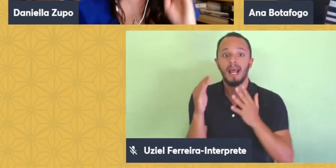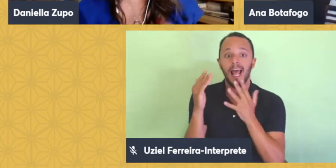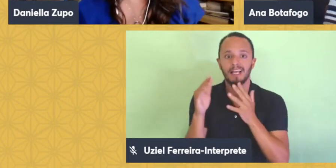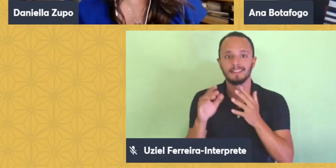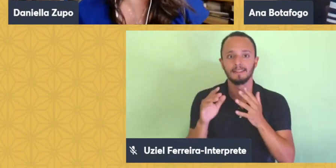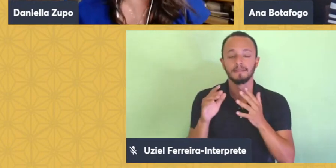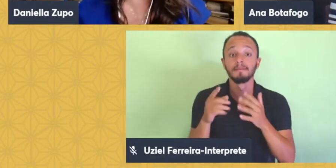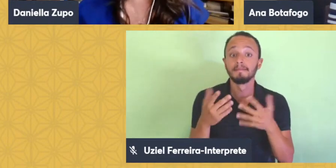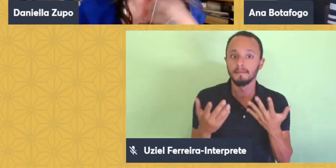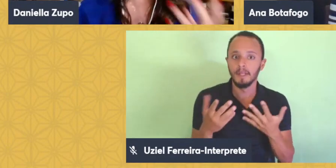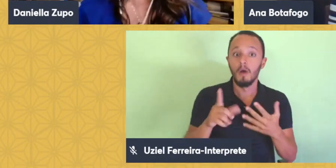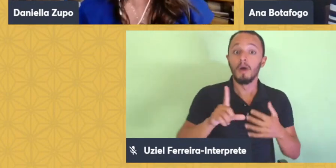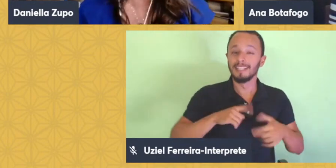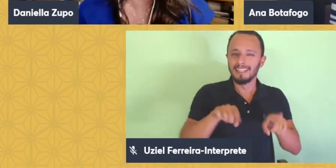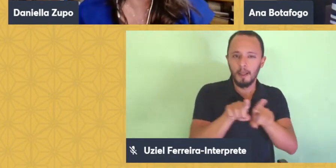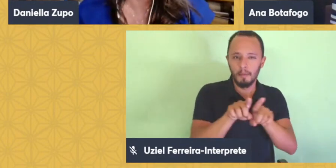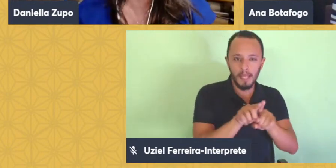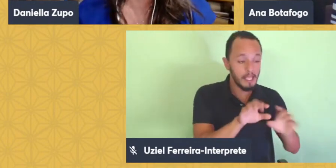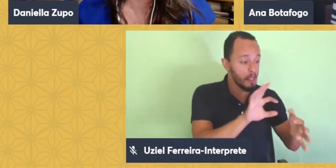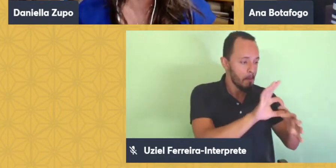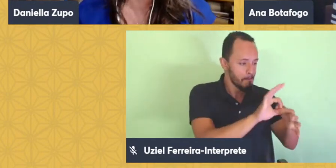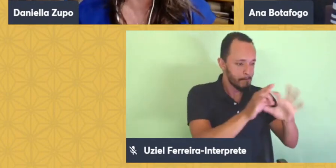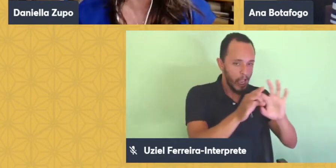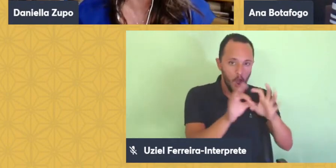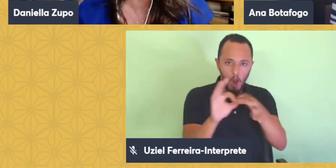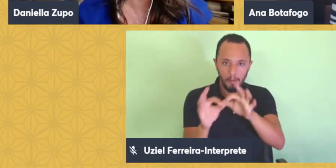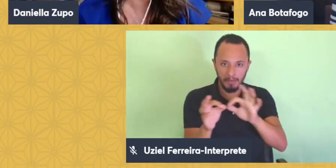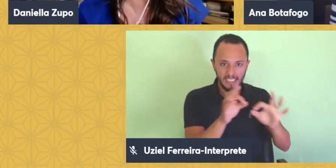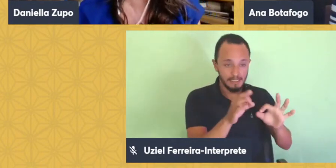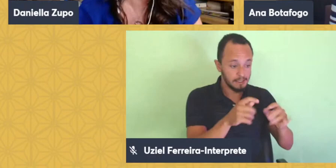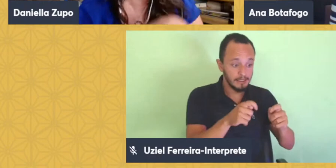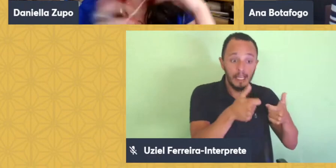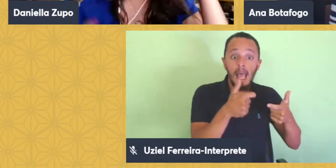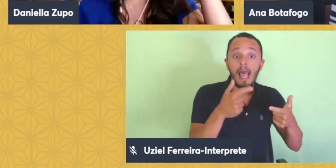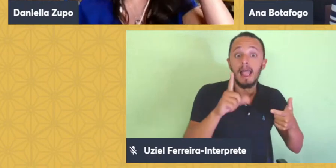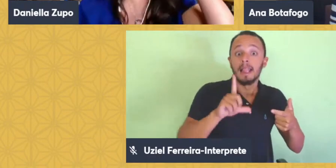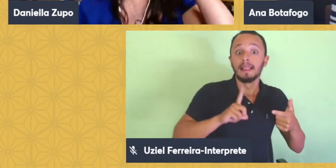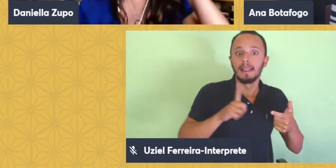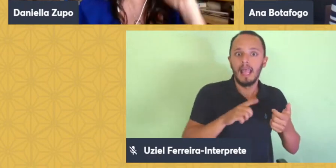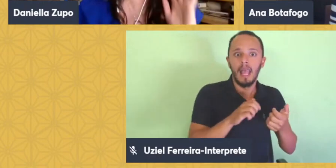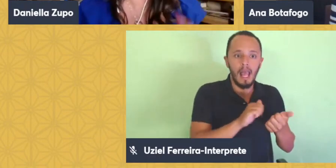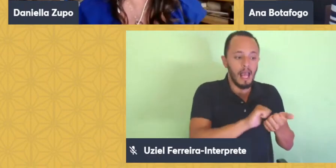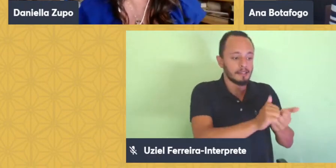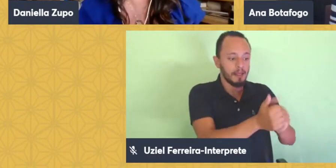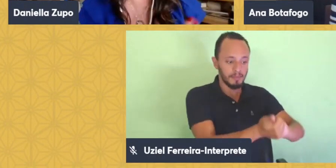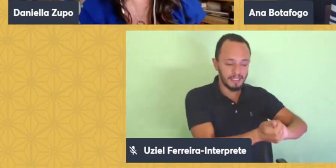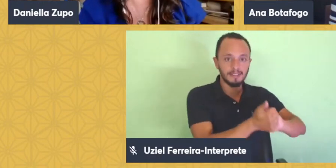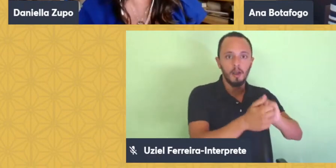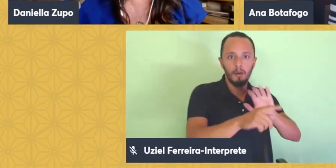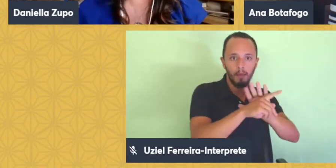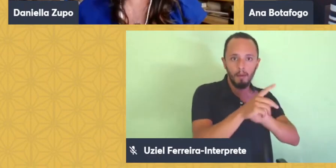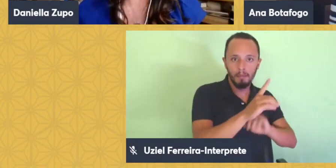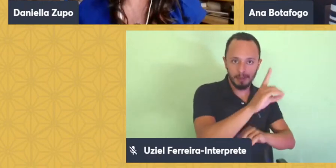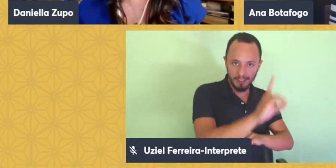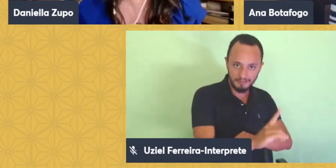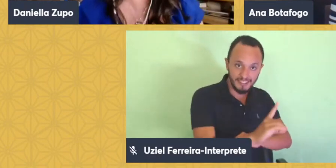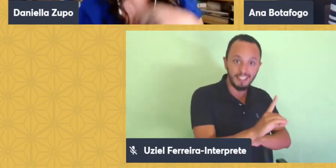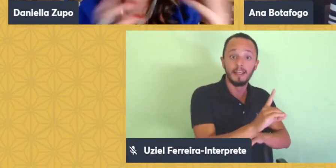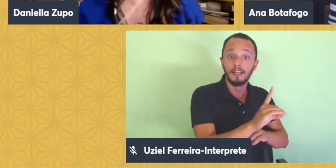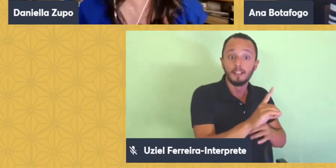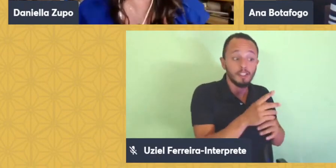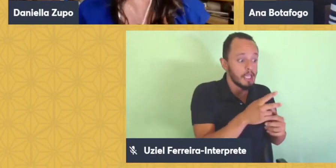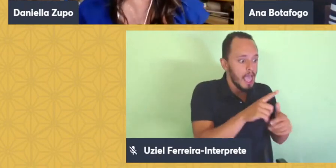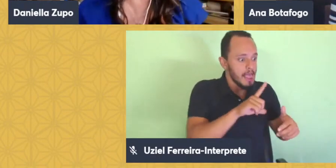emocionante e impressionante mesmo é o que esses atletas conseguiram superando aí todas as expectativas inclusive do comitê